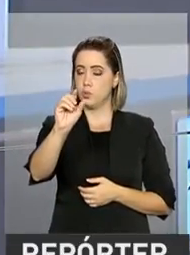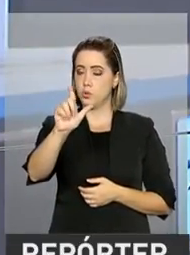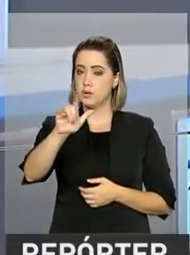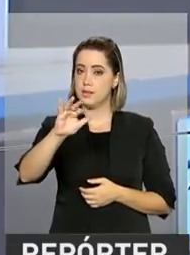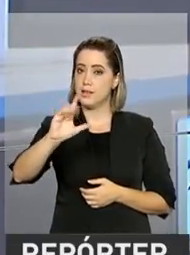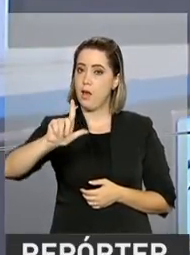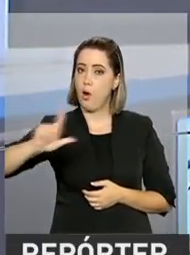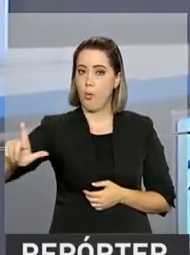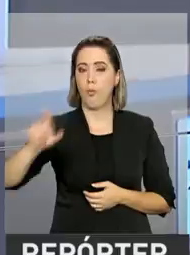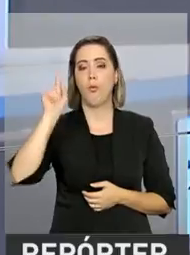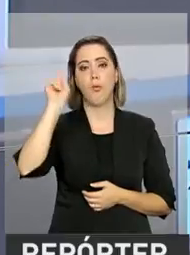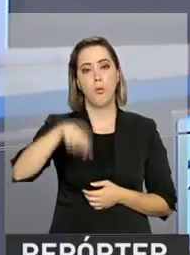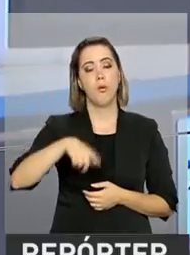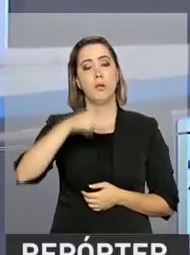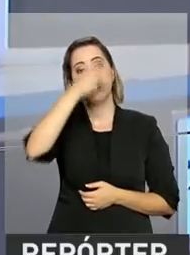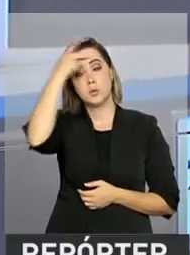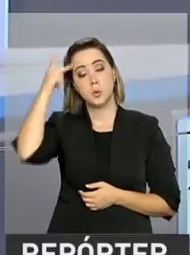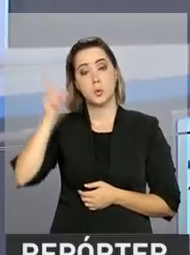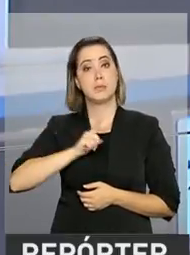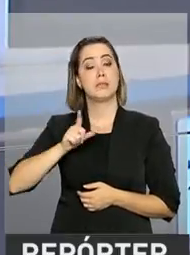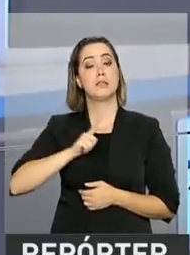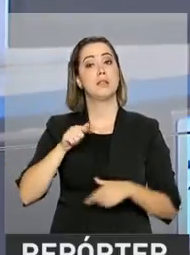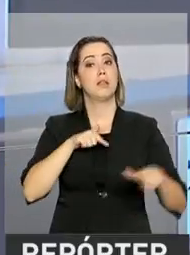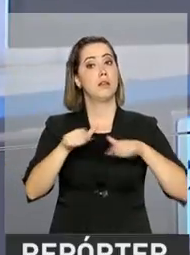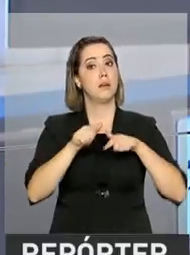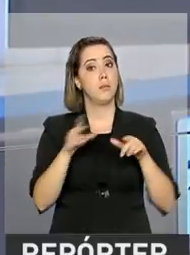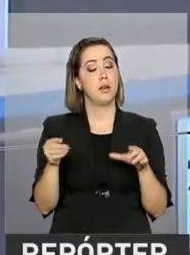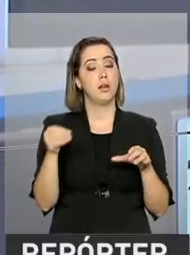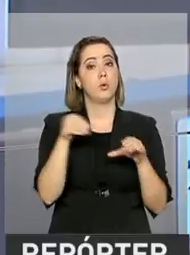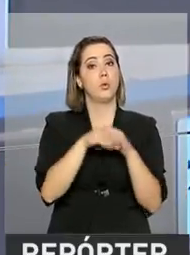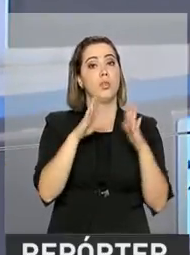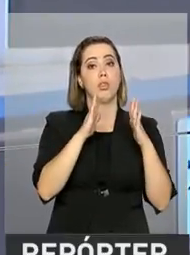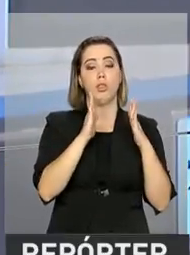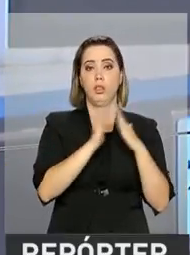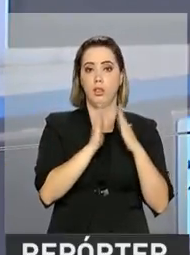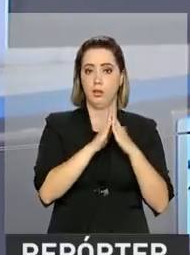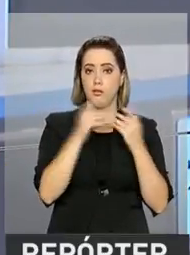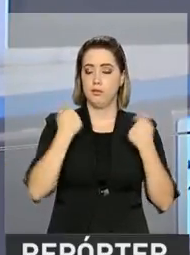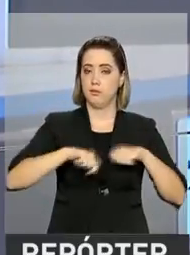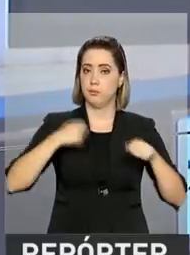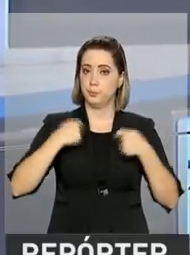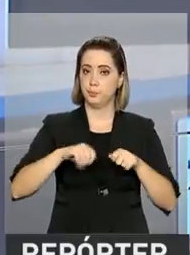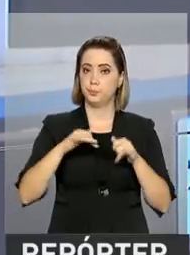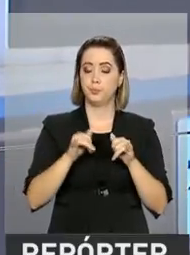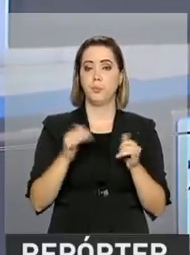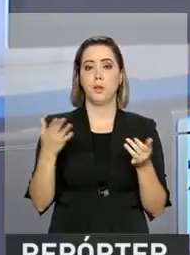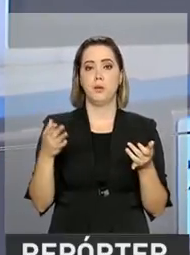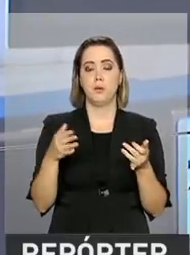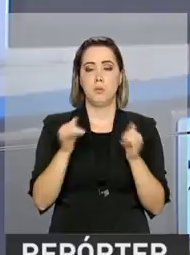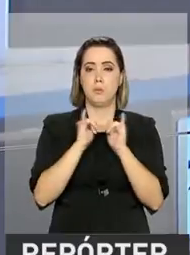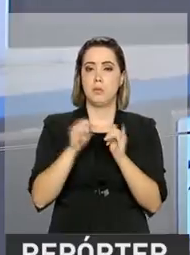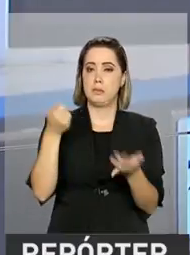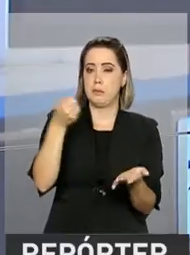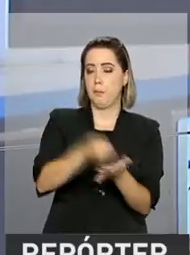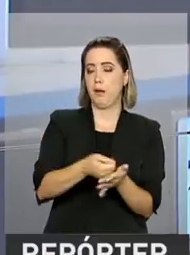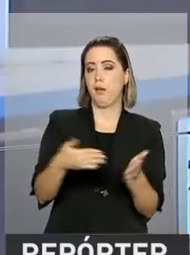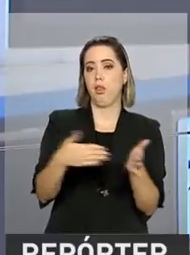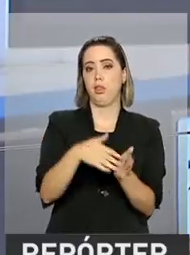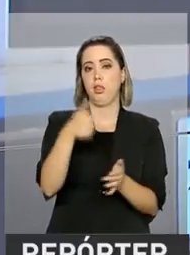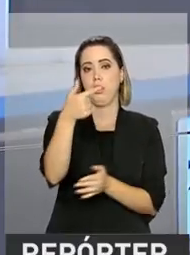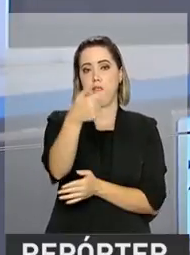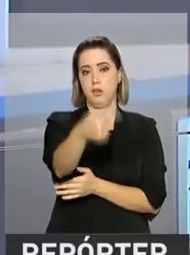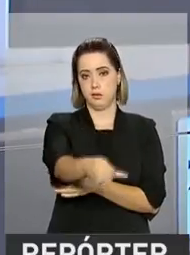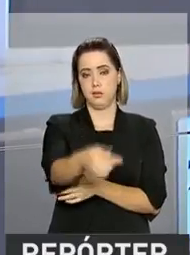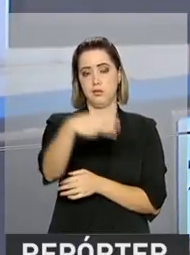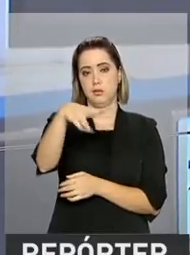empregadores domésticos realizarem o pagamento da guia de arrecadação referente a fevereiro termina na próxima terça-feira dia 7